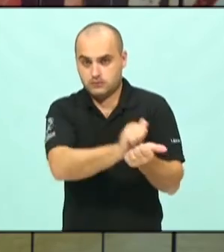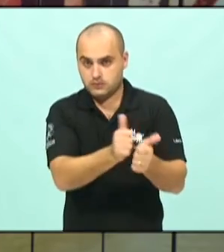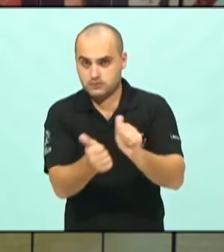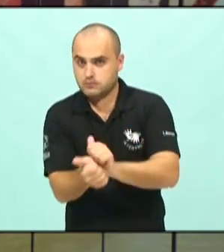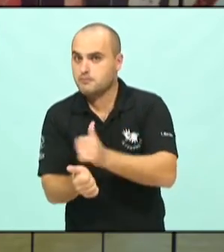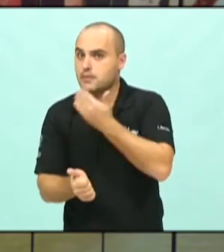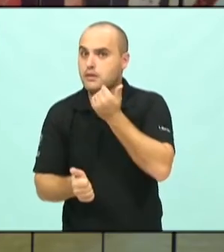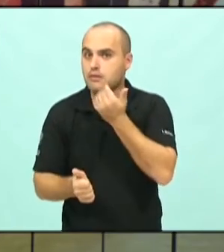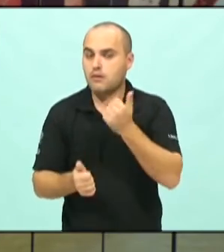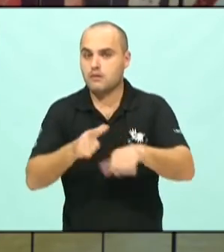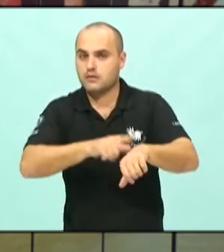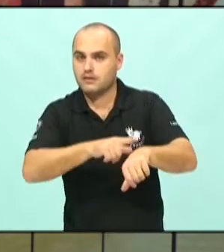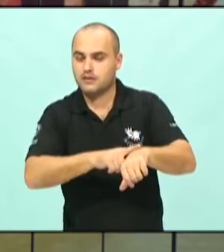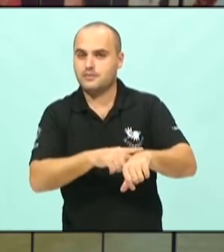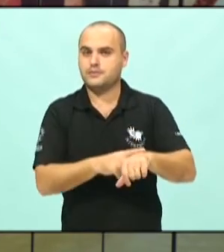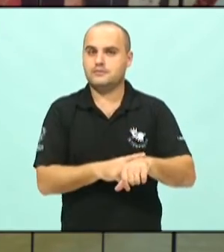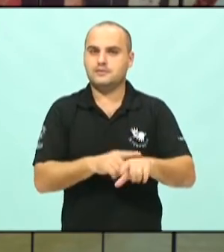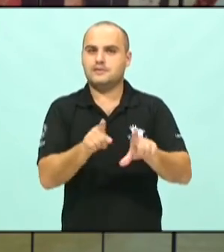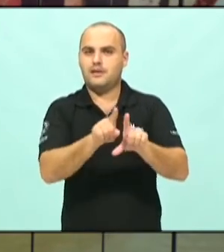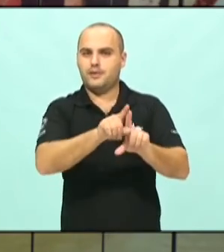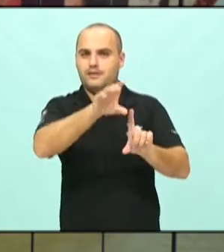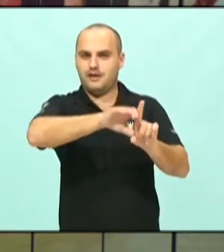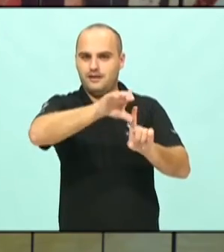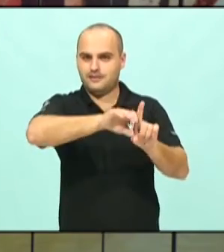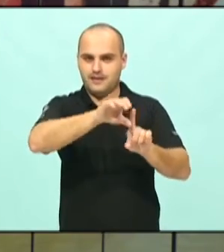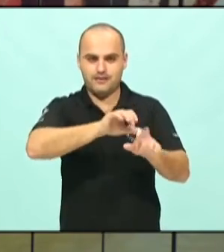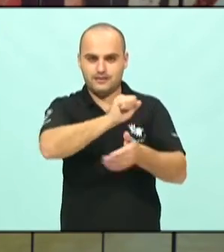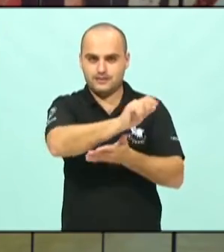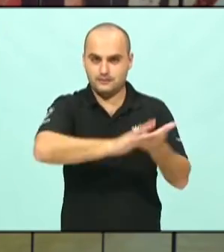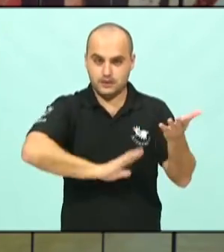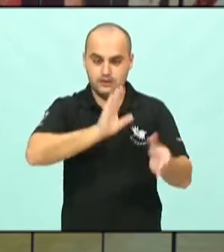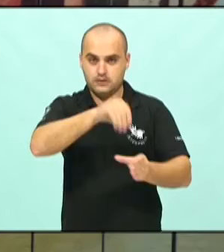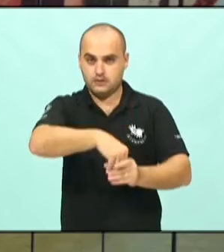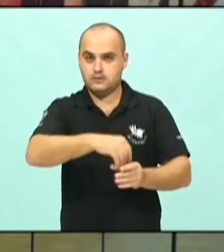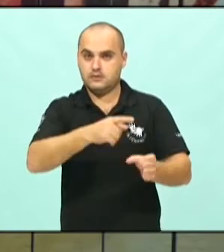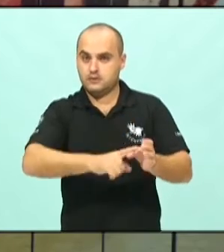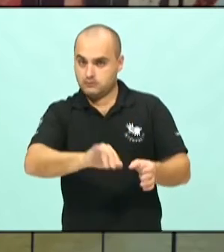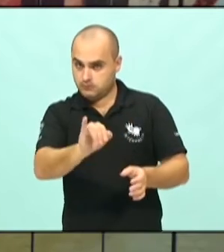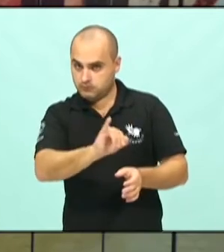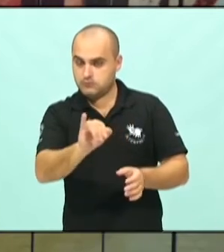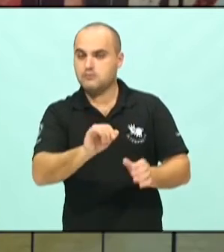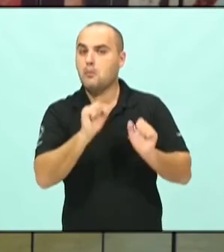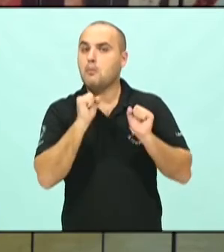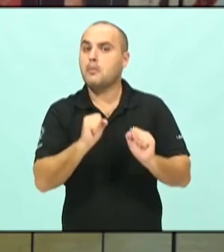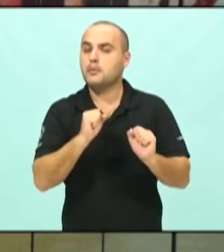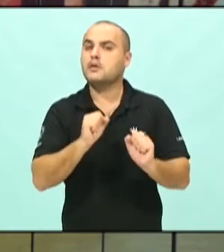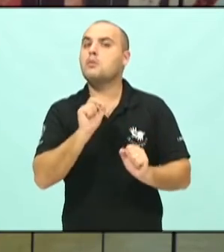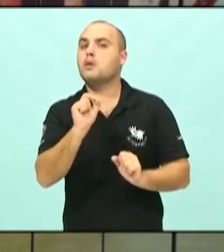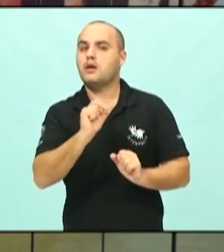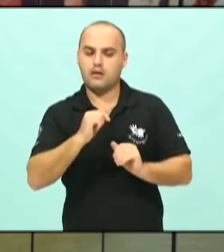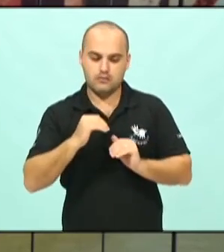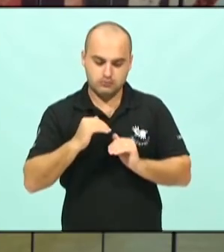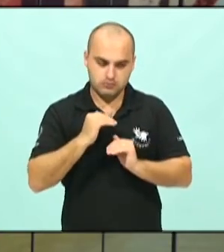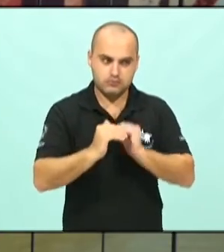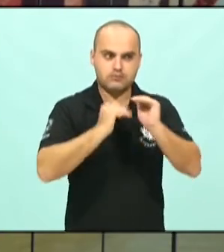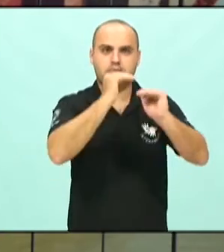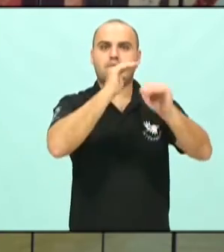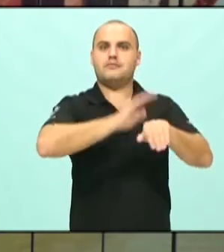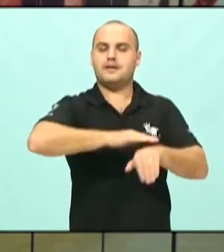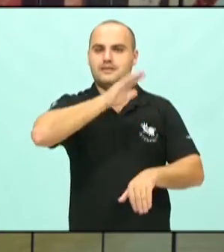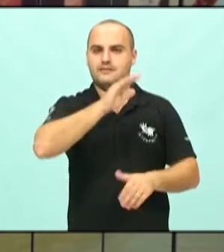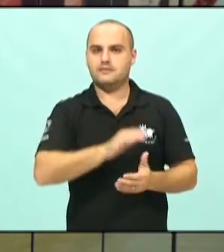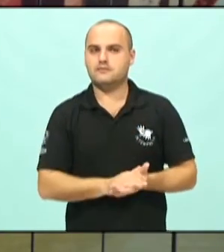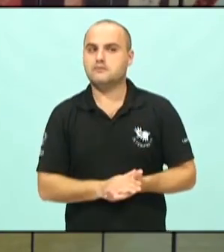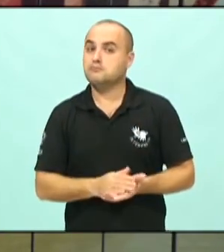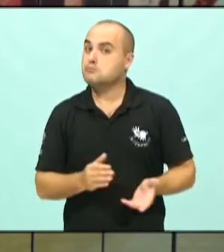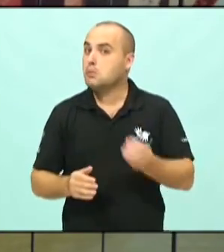com o tempo, né? E o calendário mesmo de atividades para dentro da cidade de Itajaí, a gente poder avançar um pouco mais. Estamos tentando esse